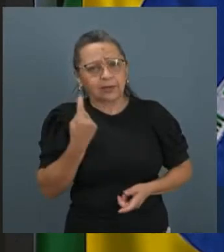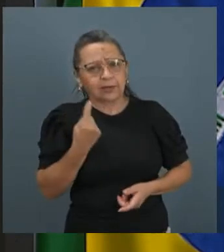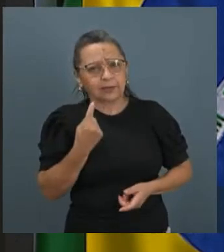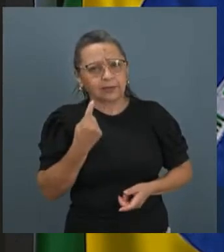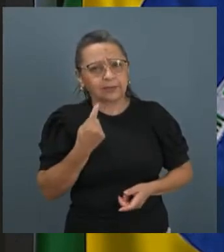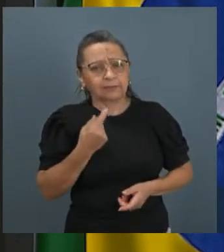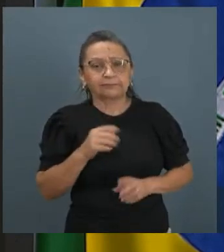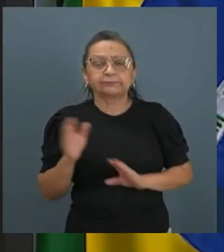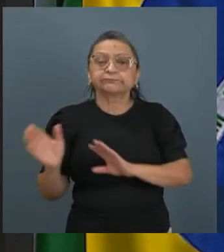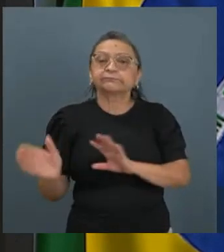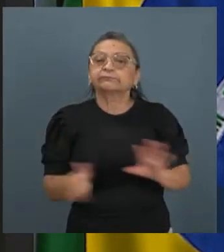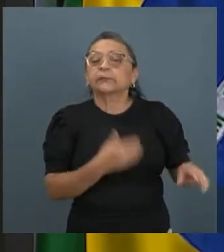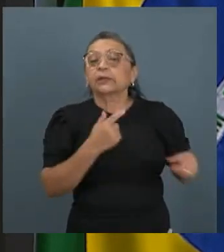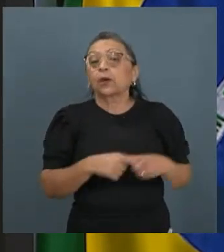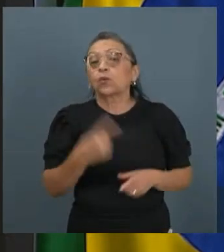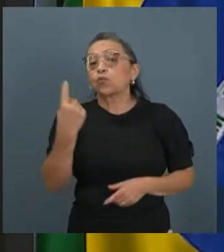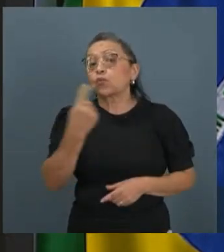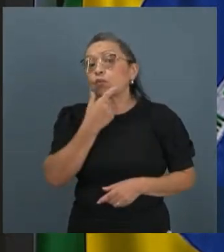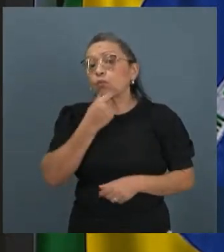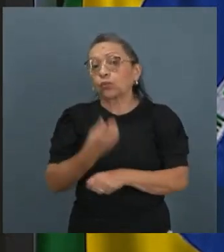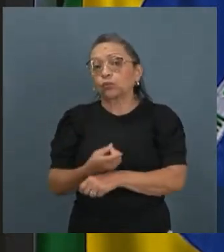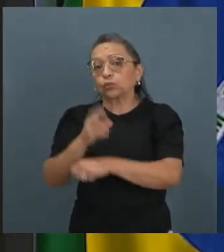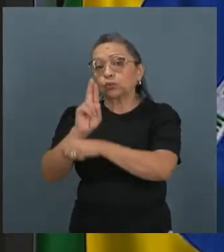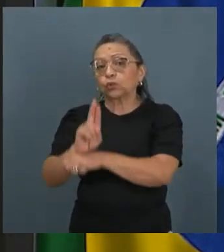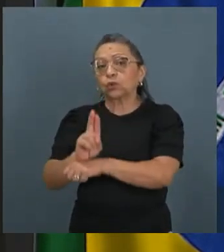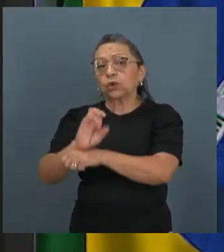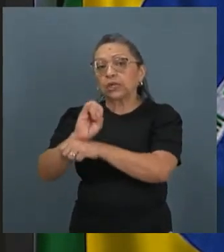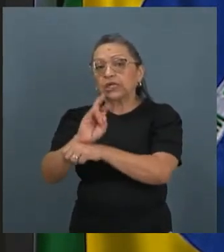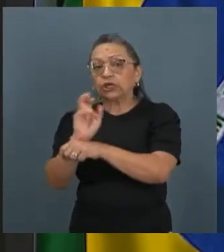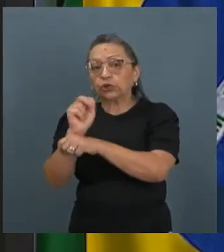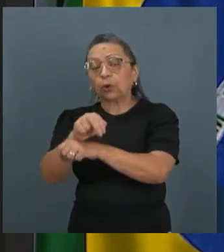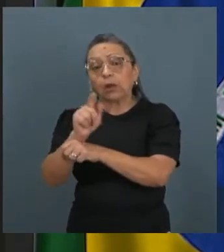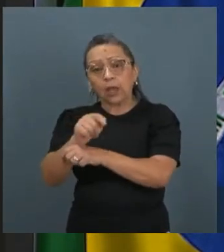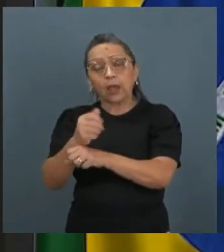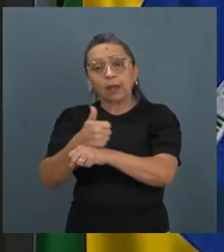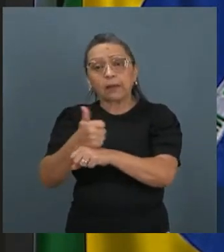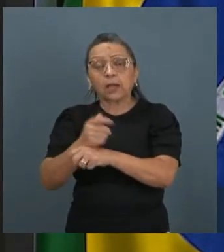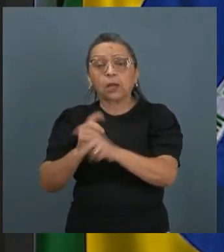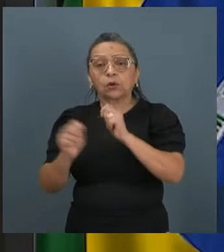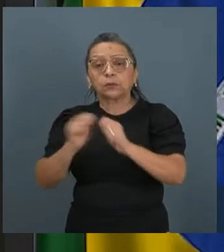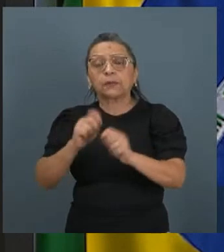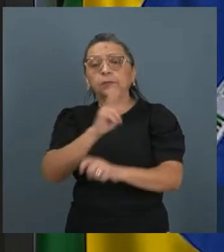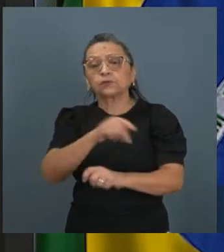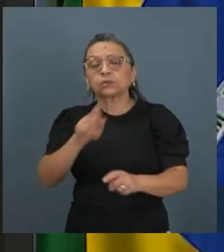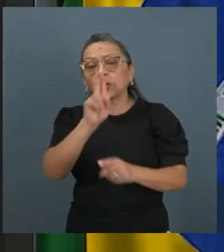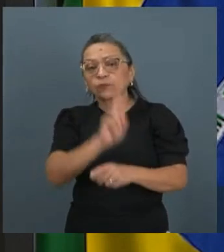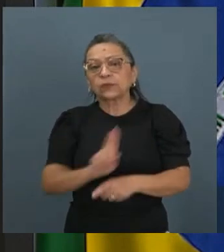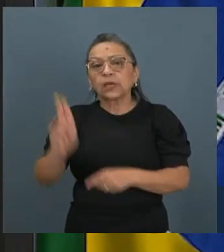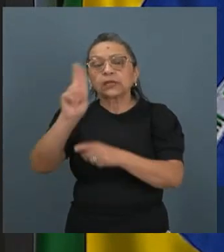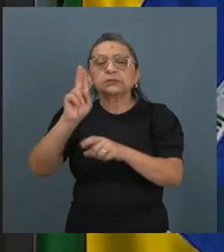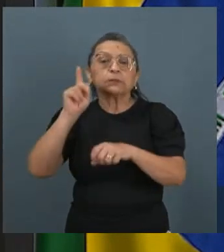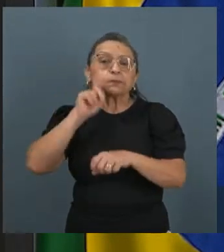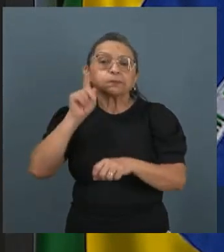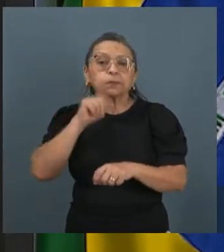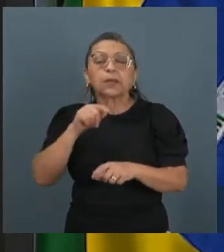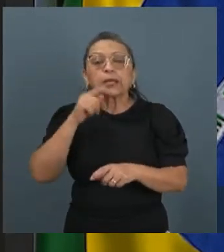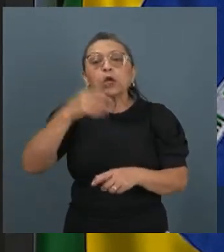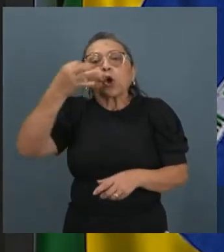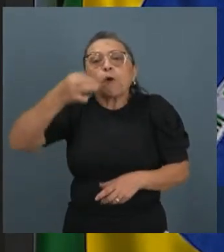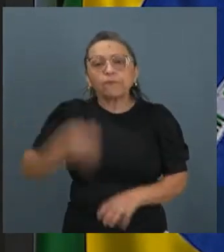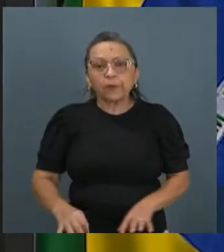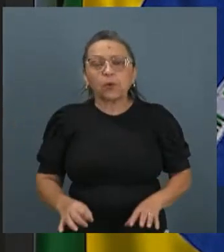bem feita. O Dr. Ian Greenos, economista e professor da Universidade de Baylor, nos Estados Unidos,